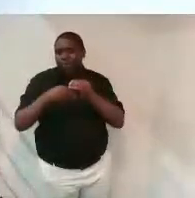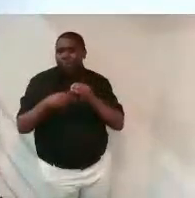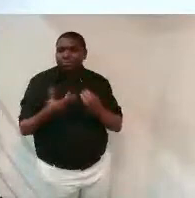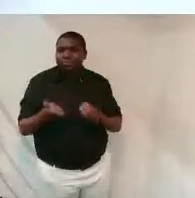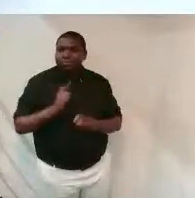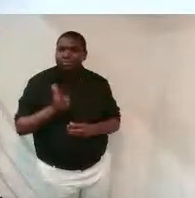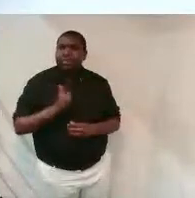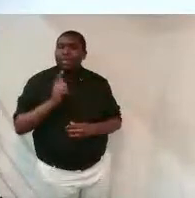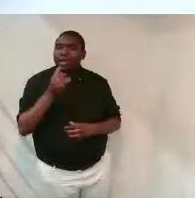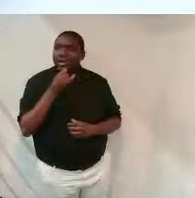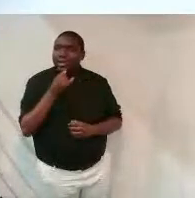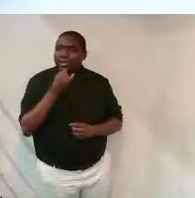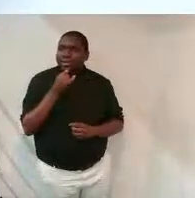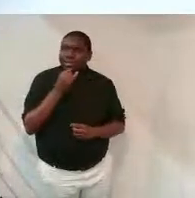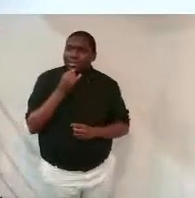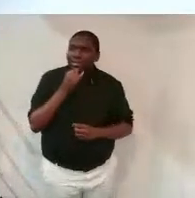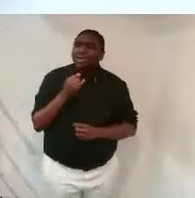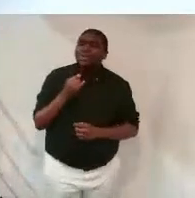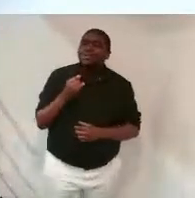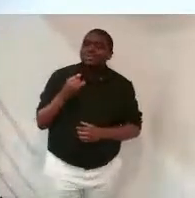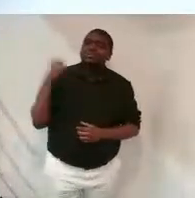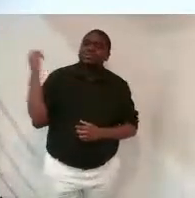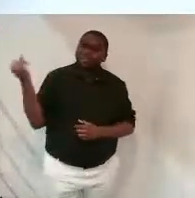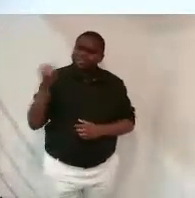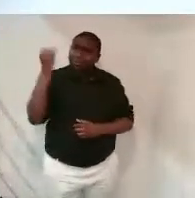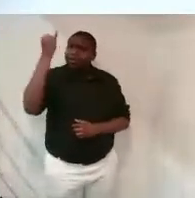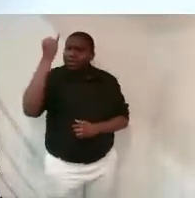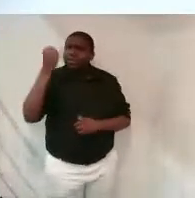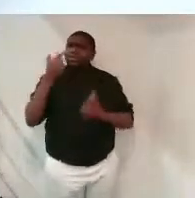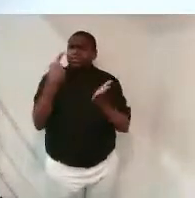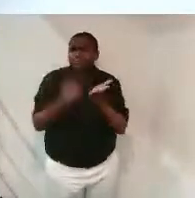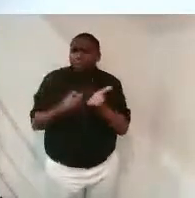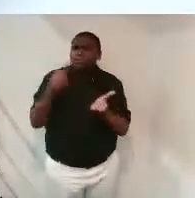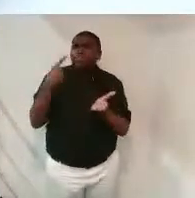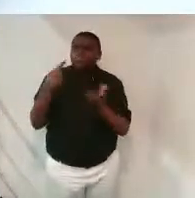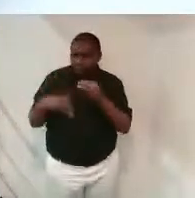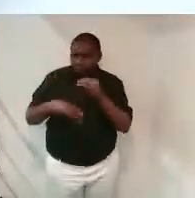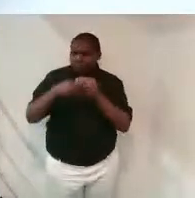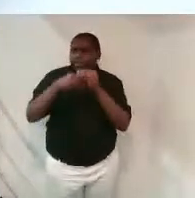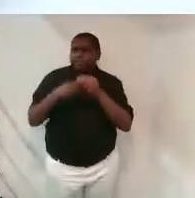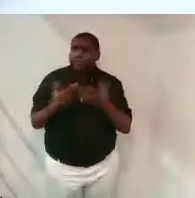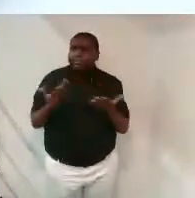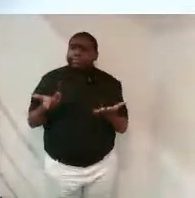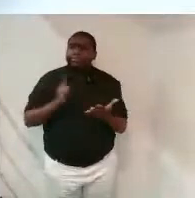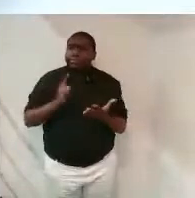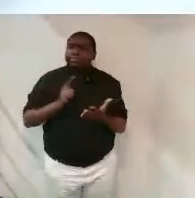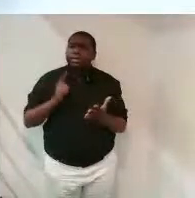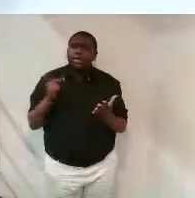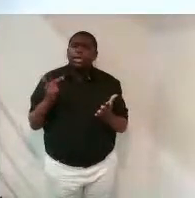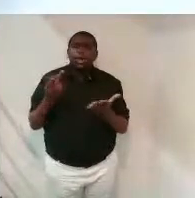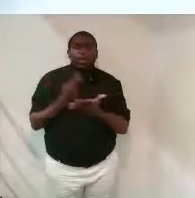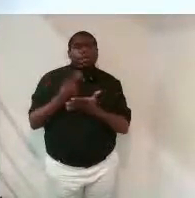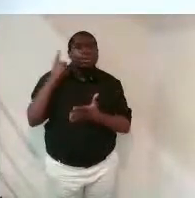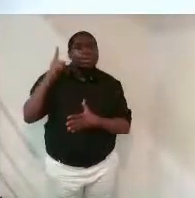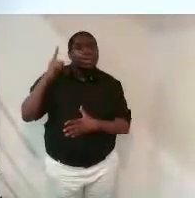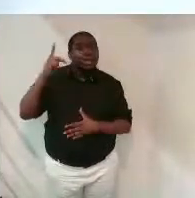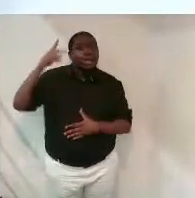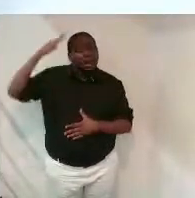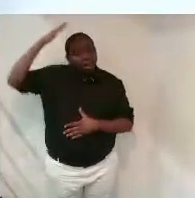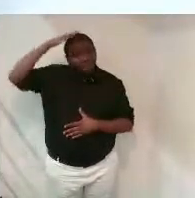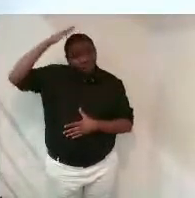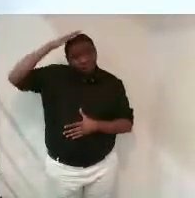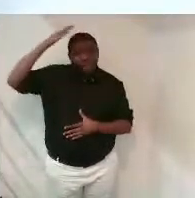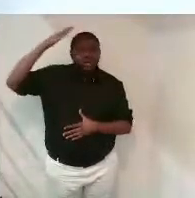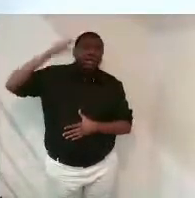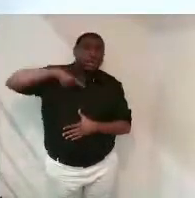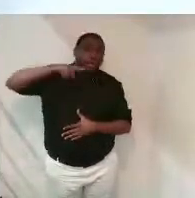bem-sucedidos e exitosos, né, em termos de compromisso, como ocorreu recentemente no estado do Paraná em relação às lâmpadas, envolvendo